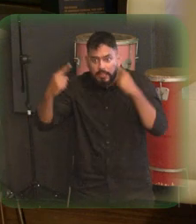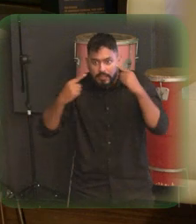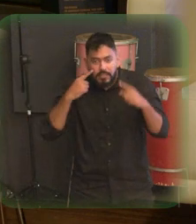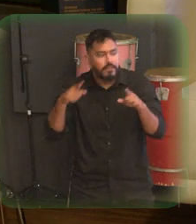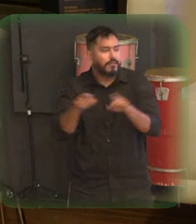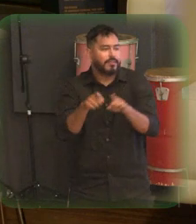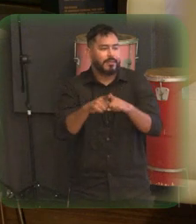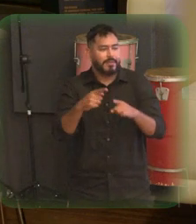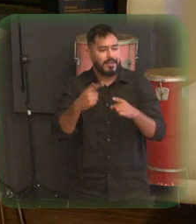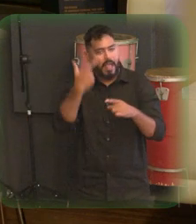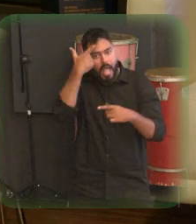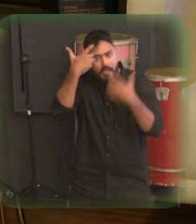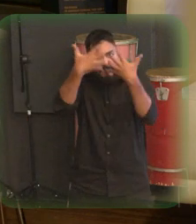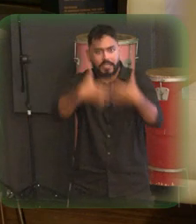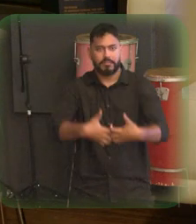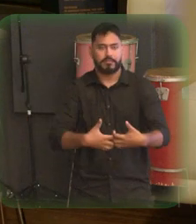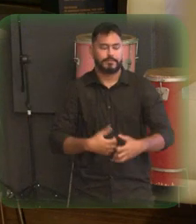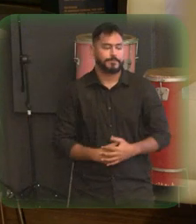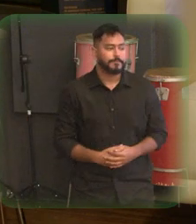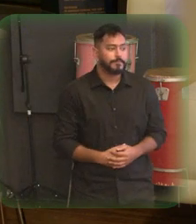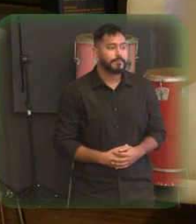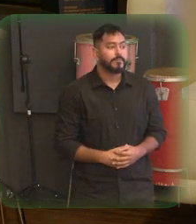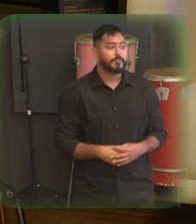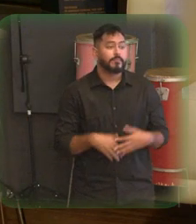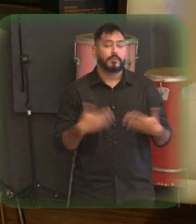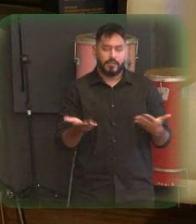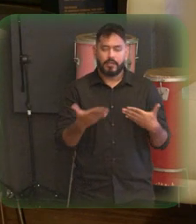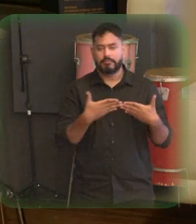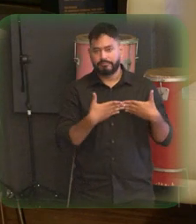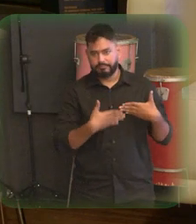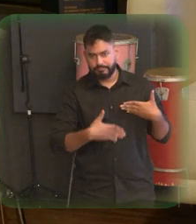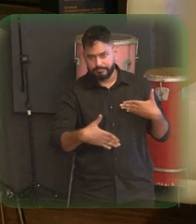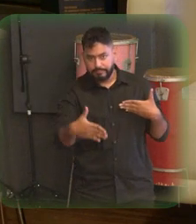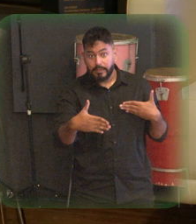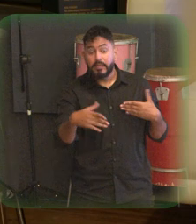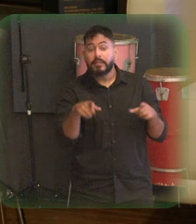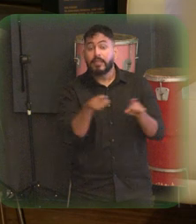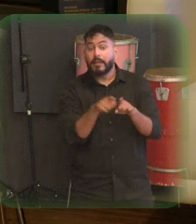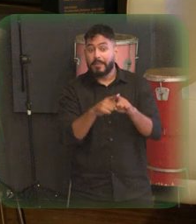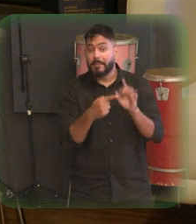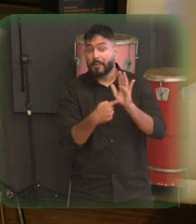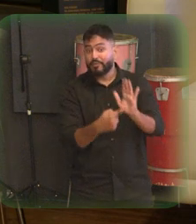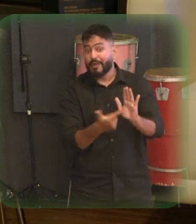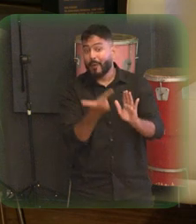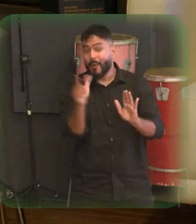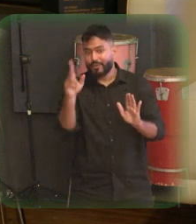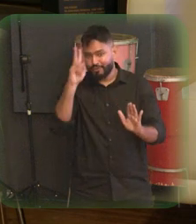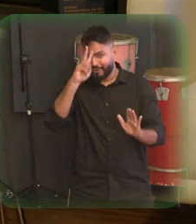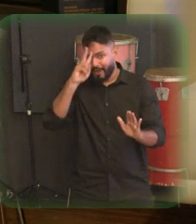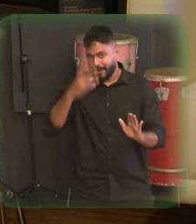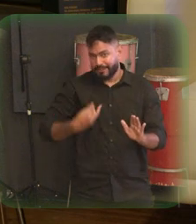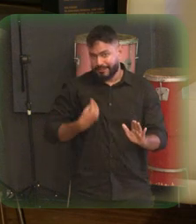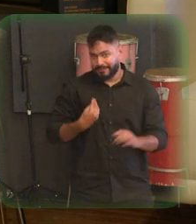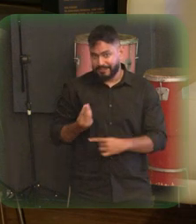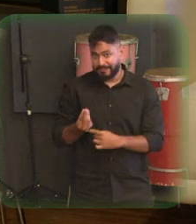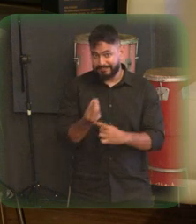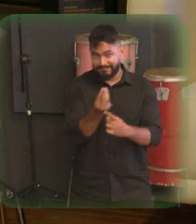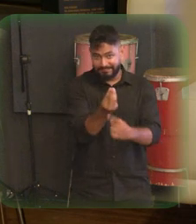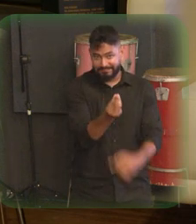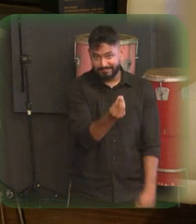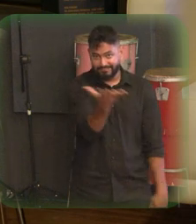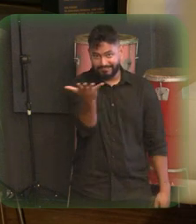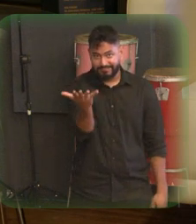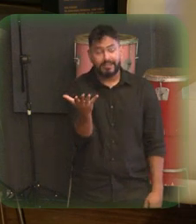pessoas reflexivas. E, a partir disso aqui, eu também trago uma outra história de vida, né, que é a história de vida que eu